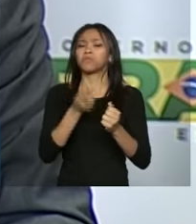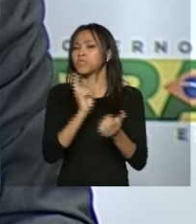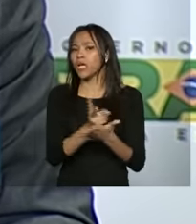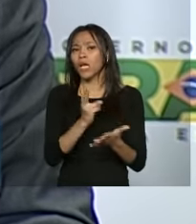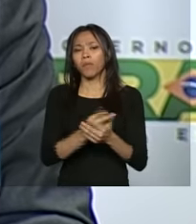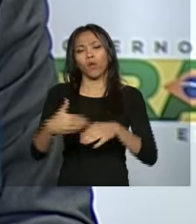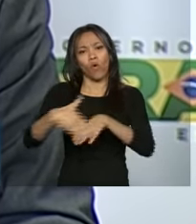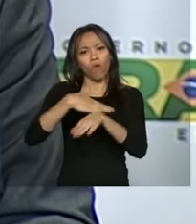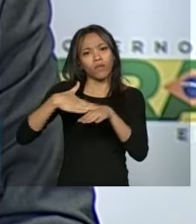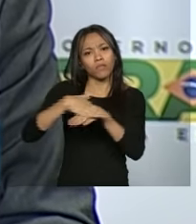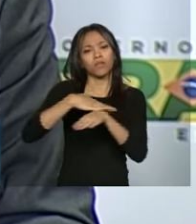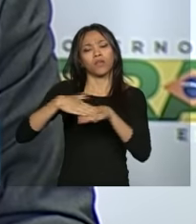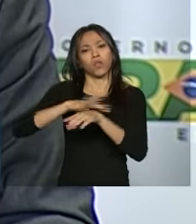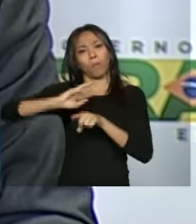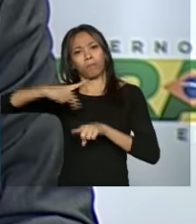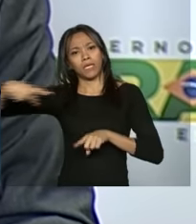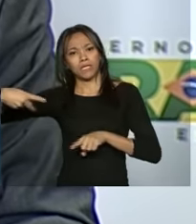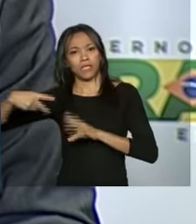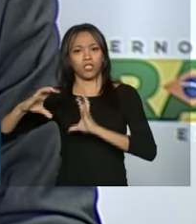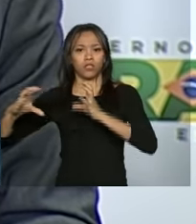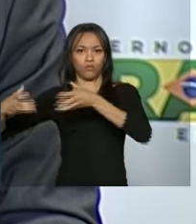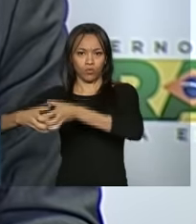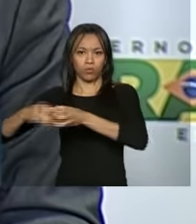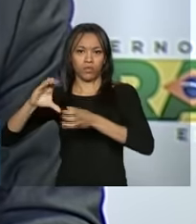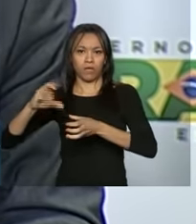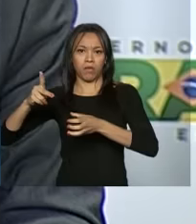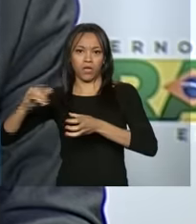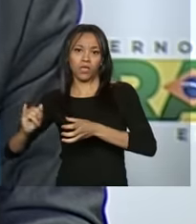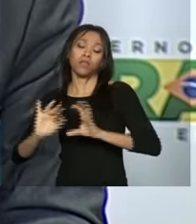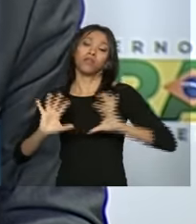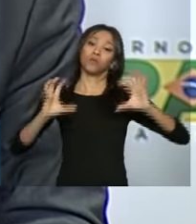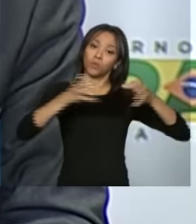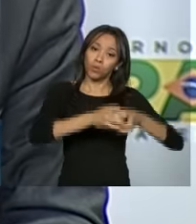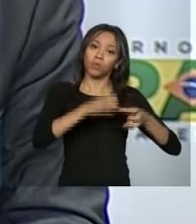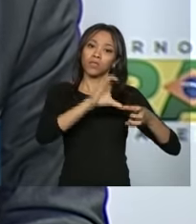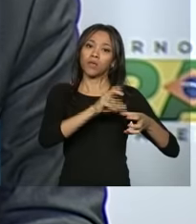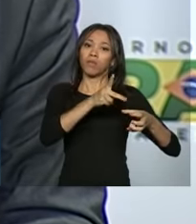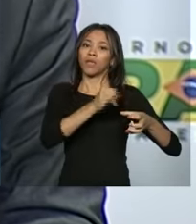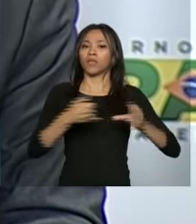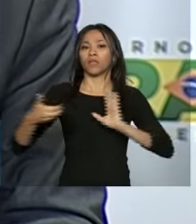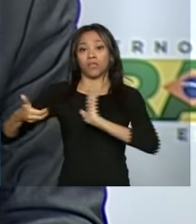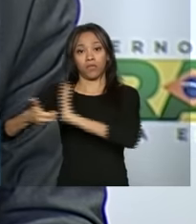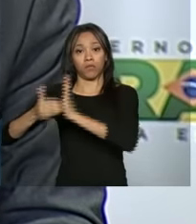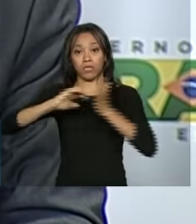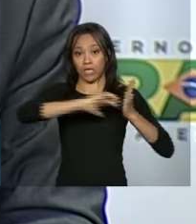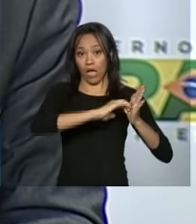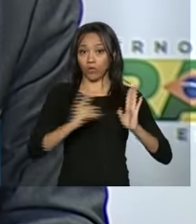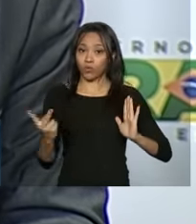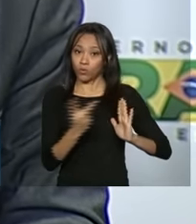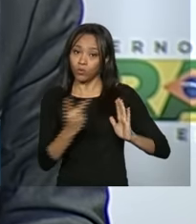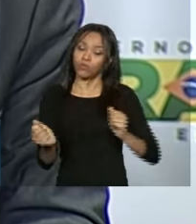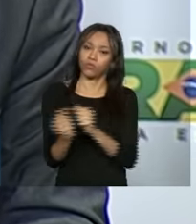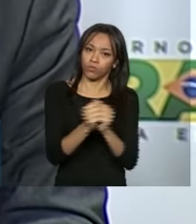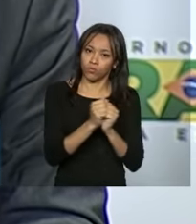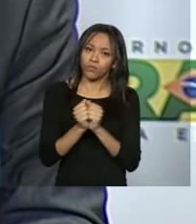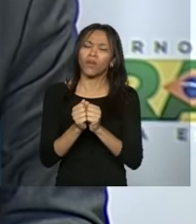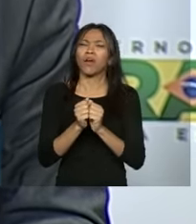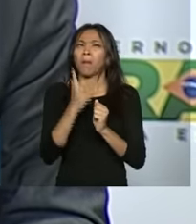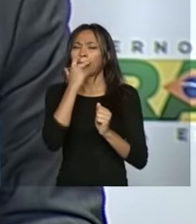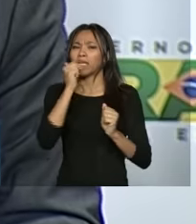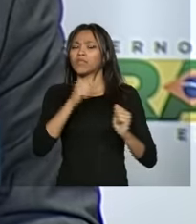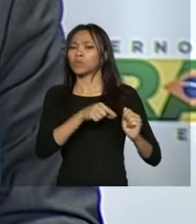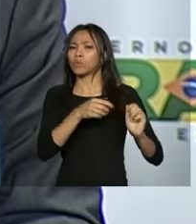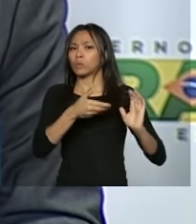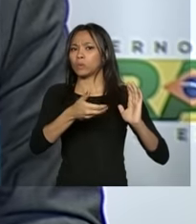com os o presidentes e relatores das cpis e ontem eu a CPI do Senado ainda tem se eu não me engano vai até setembro